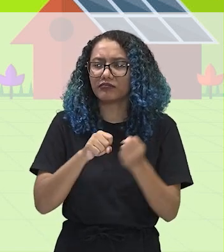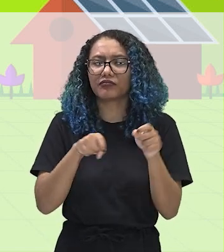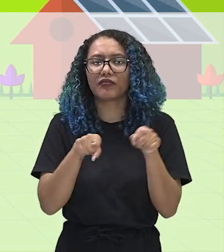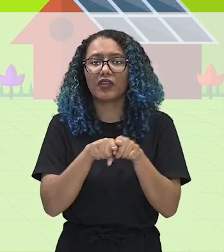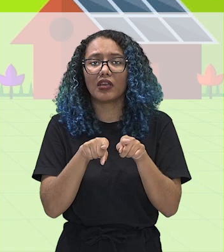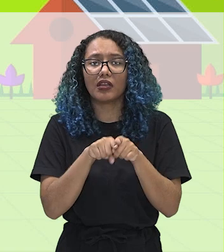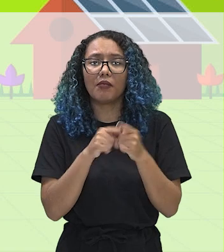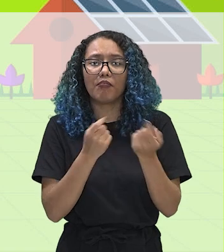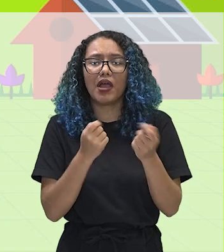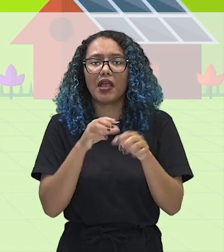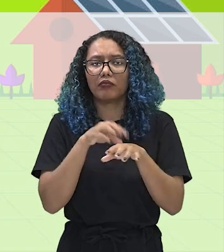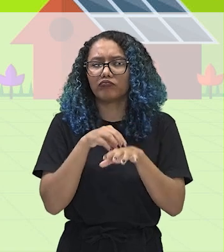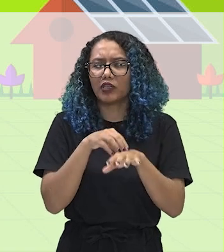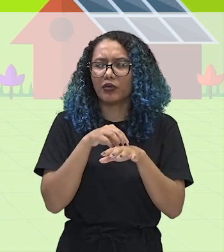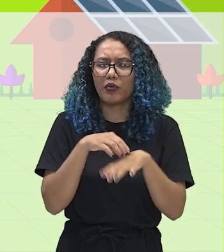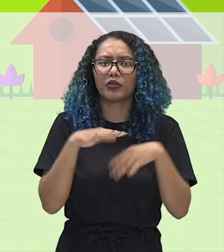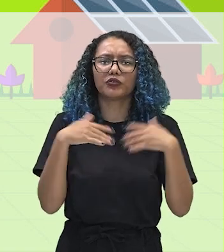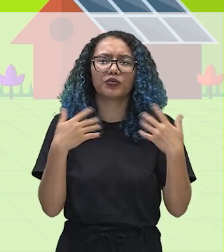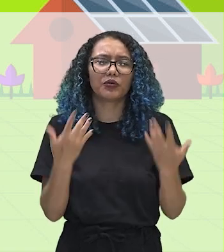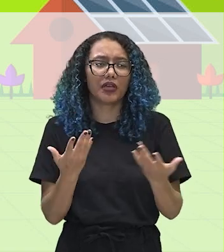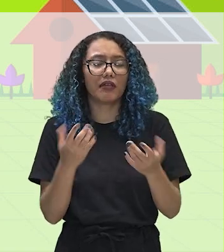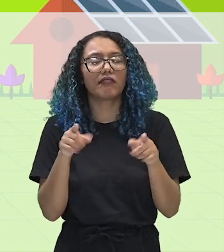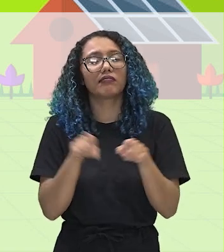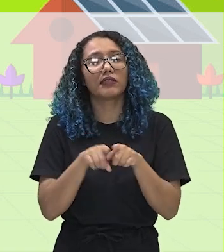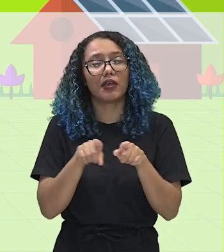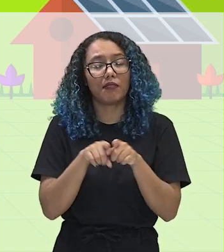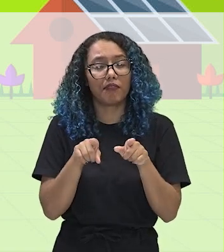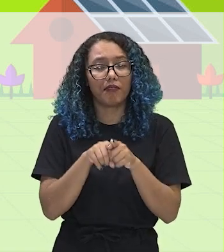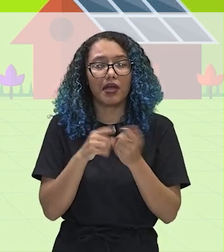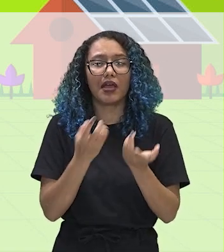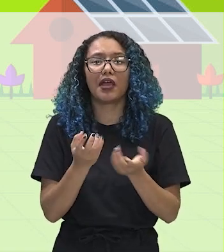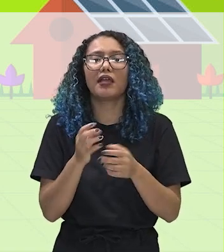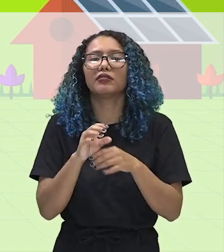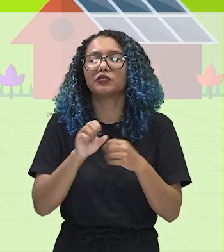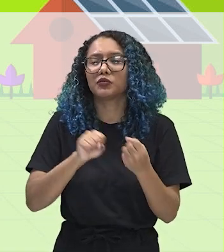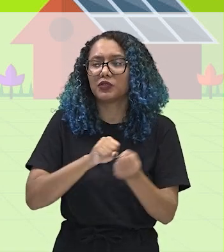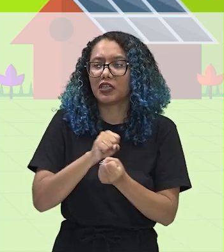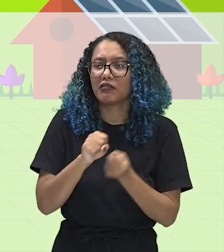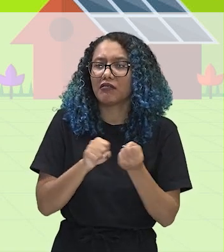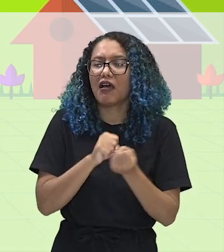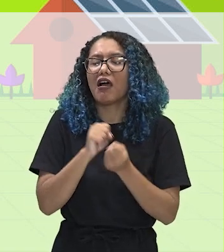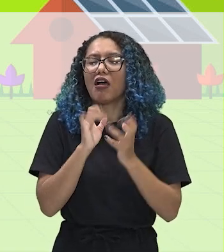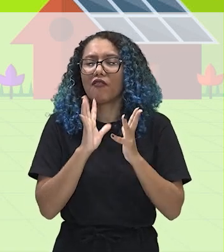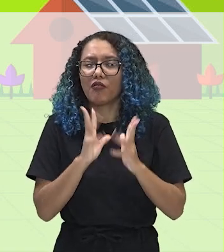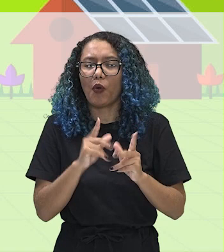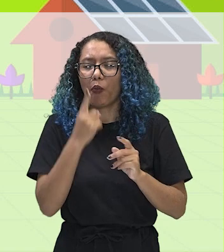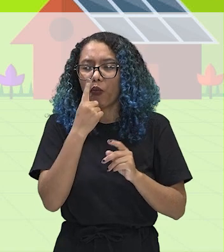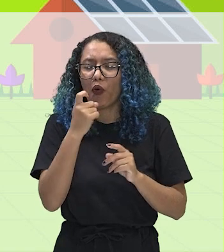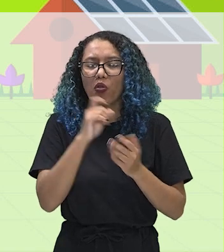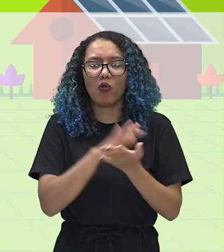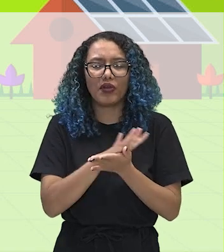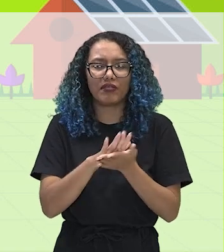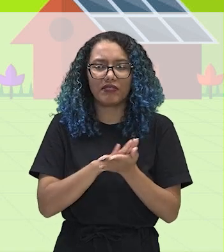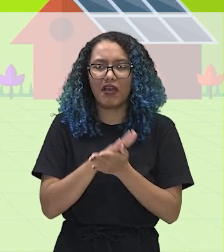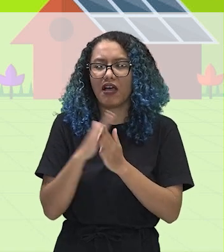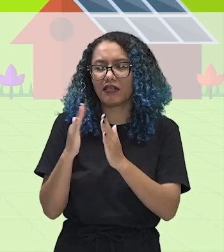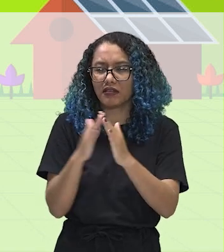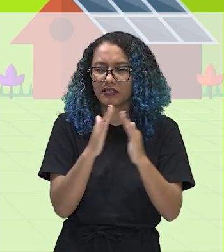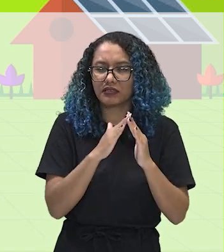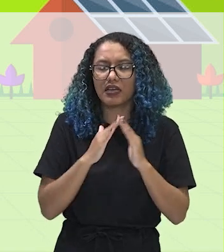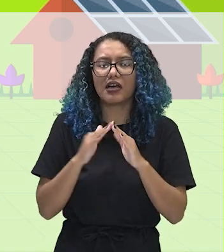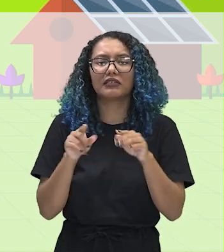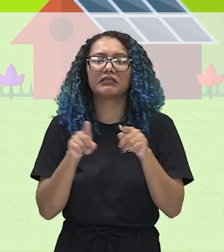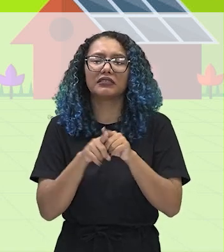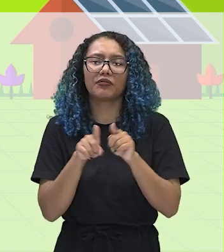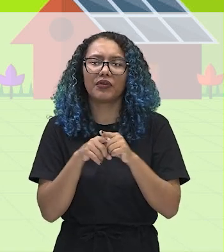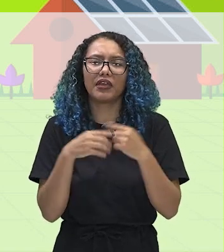nós utilizamos aqui, ó, é um transporte limpo, um transporte sustentável, as casas. Será que nós